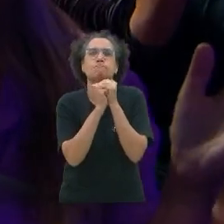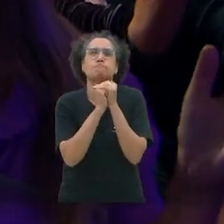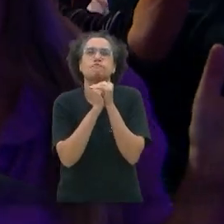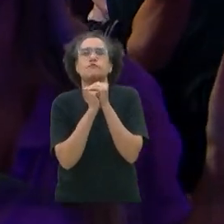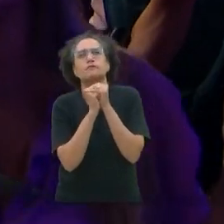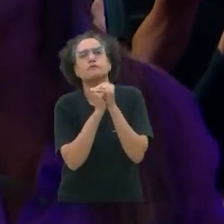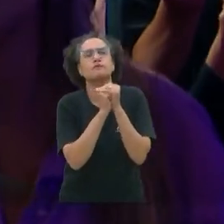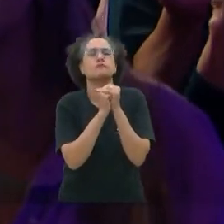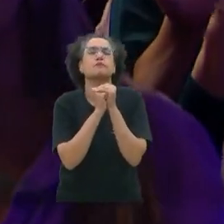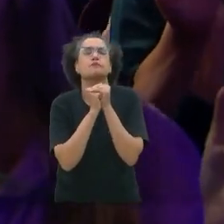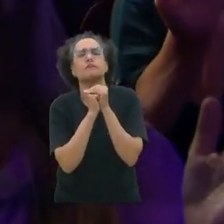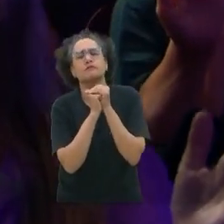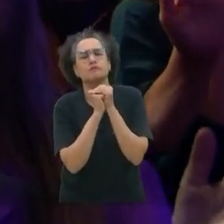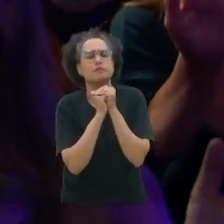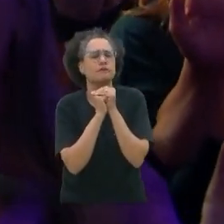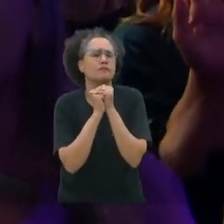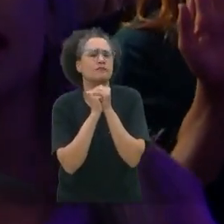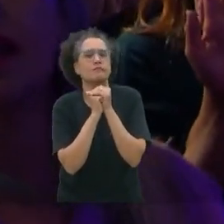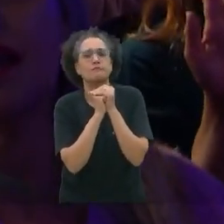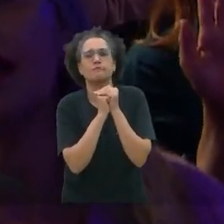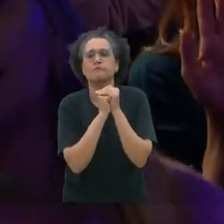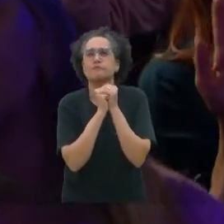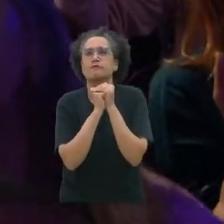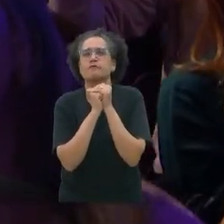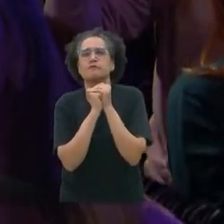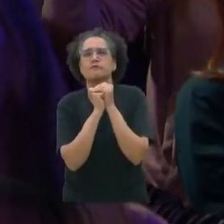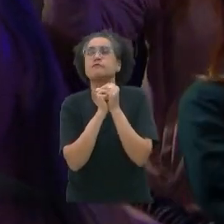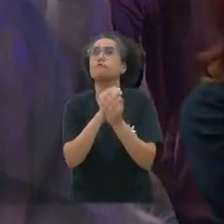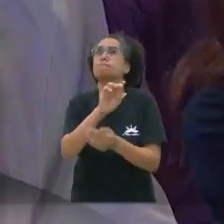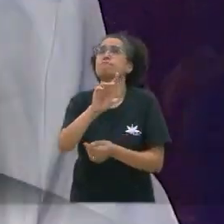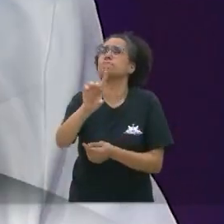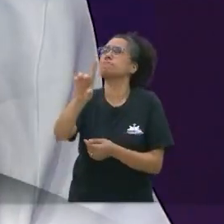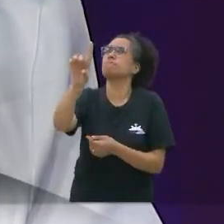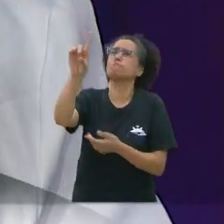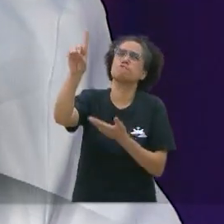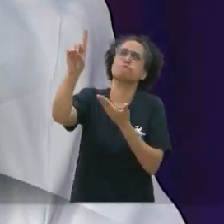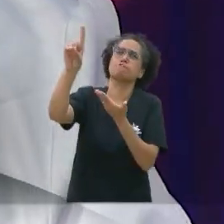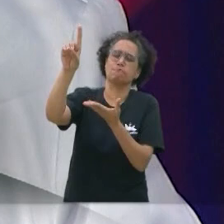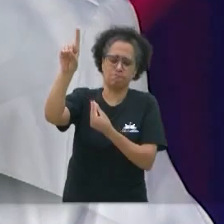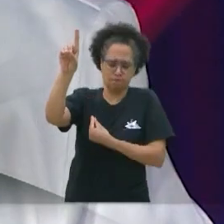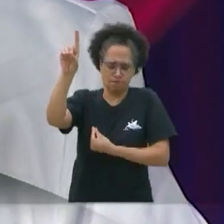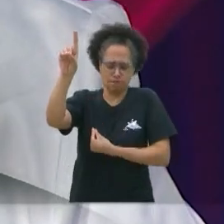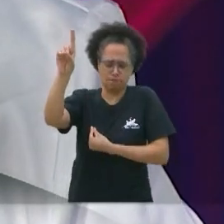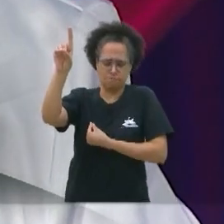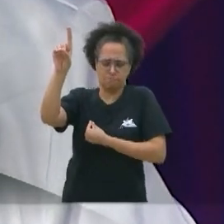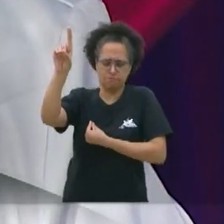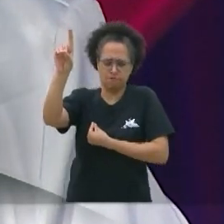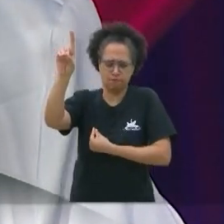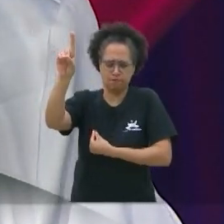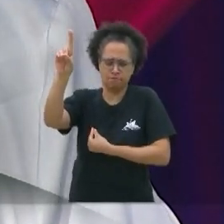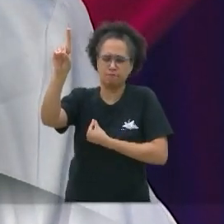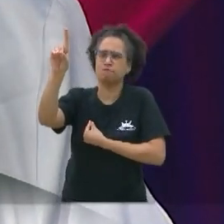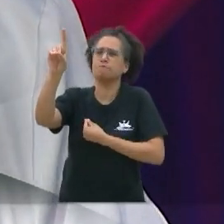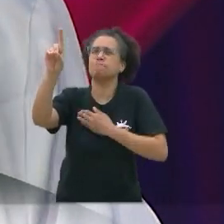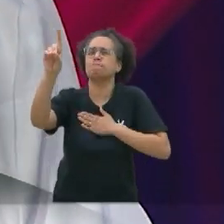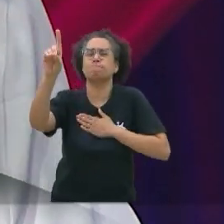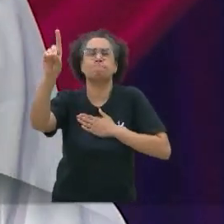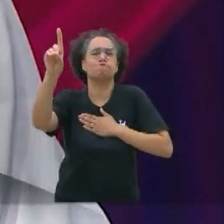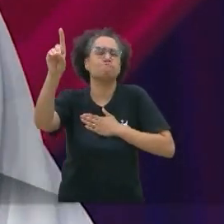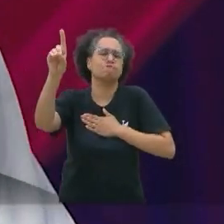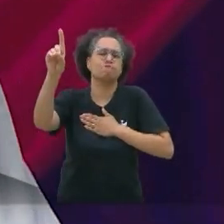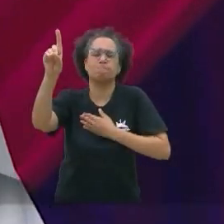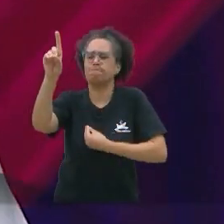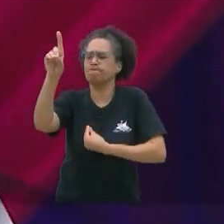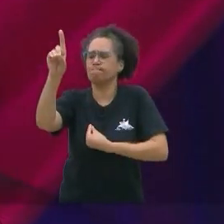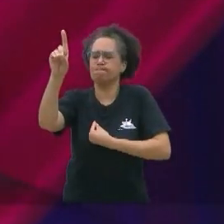adorarei ao Deus da minha vida, ao Deus da minha